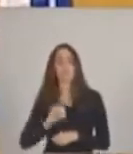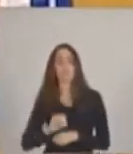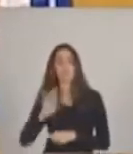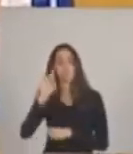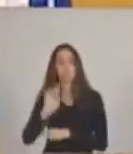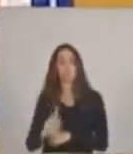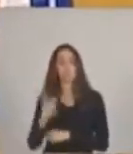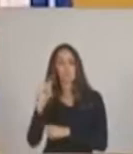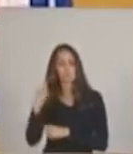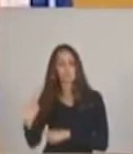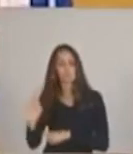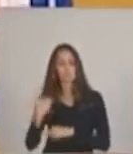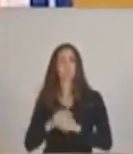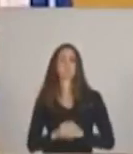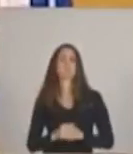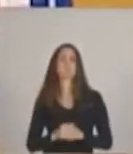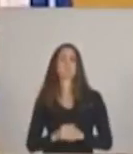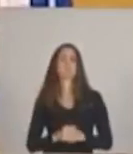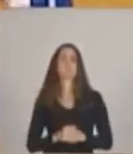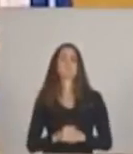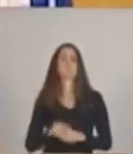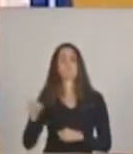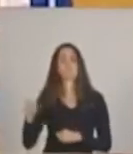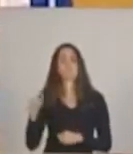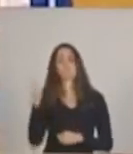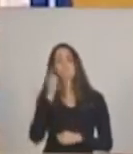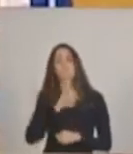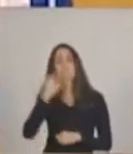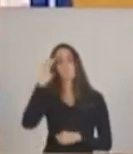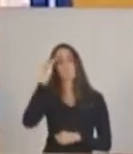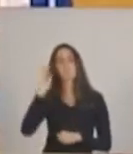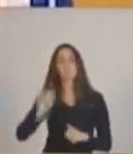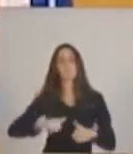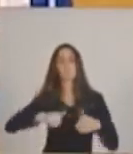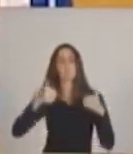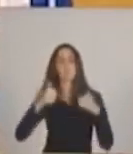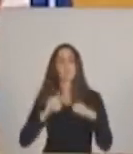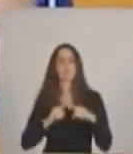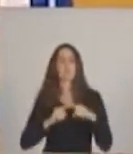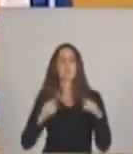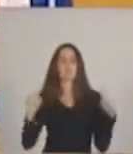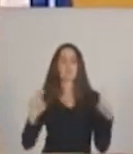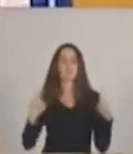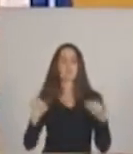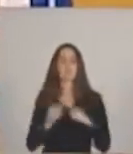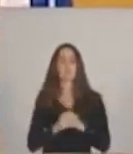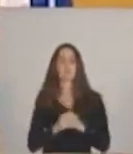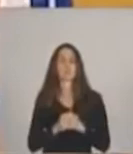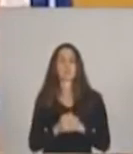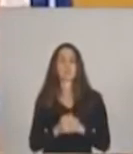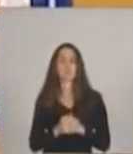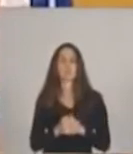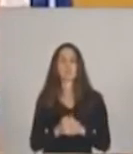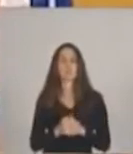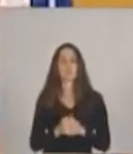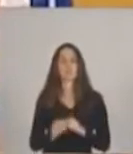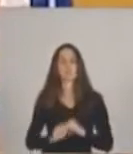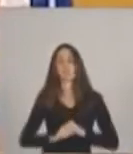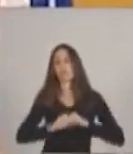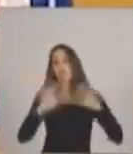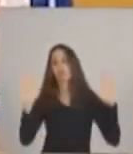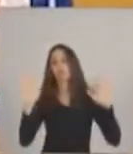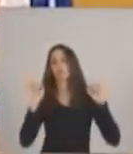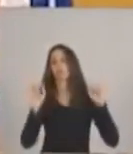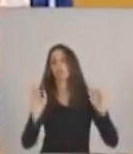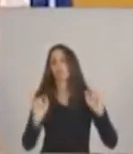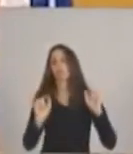se expressar da forma que ele melhor entende, mas quando fica bastante claro e evidenciado